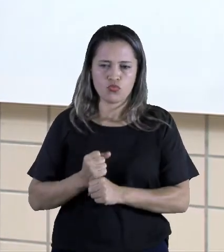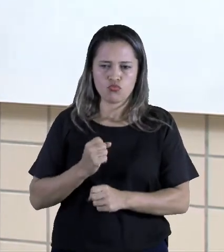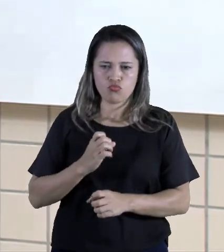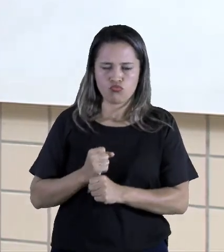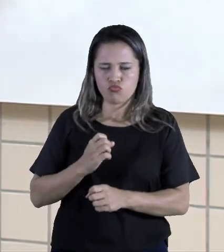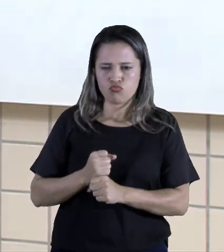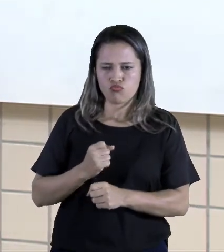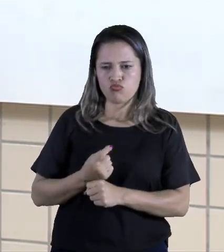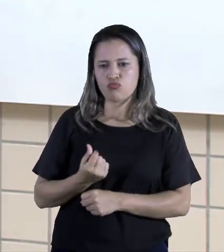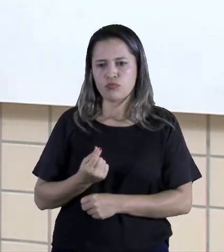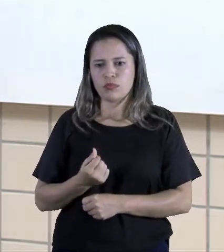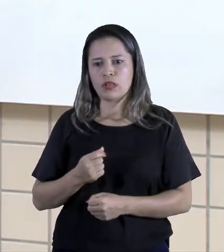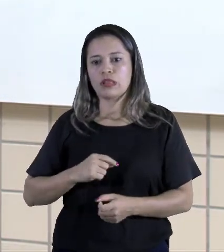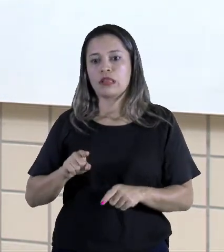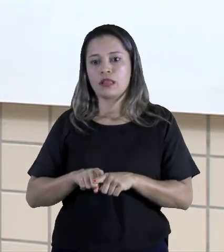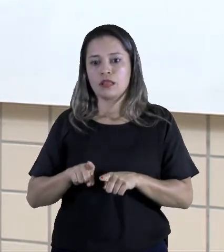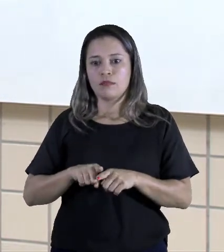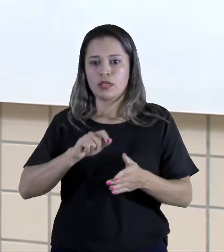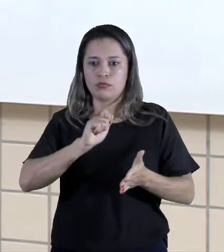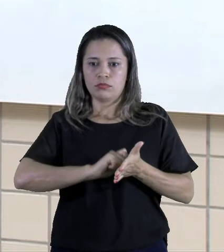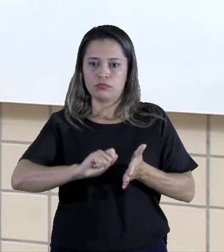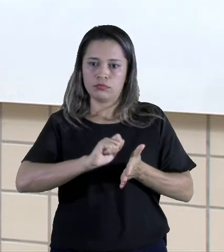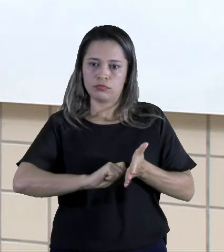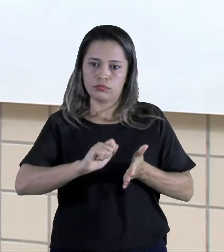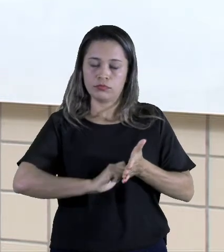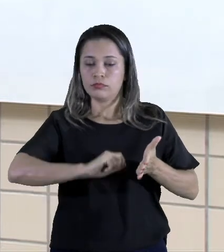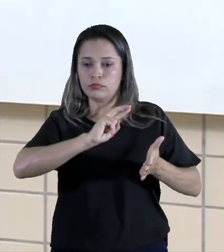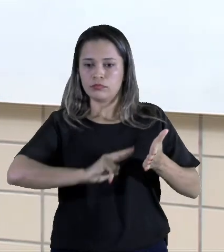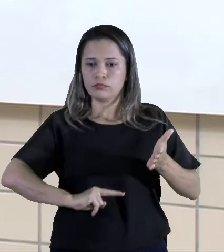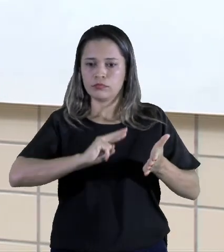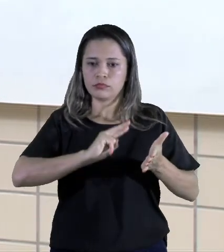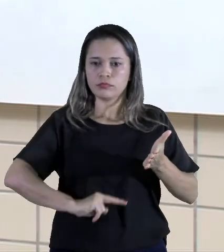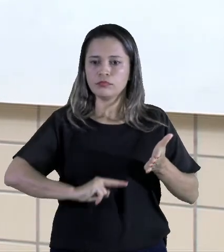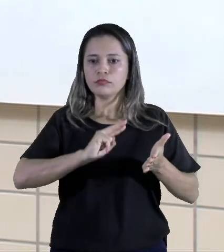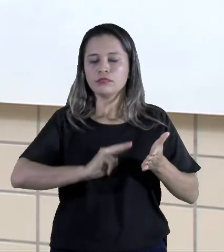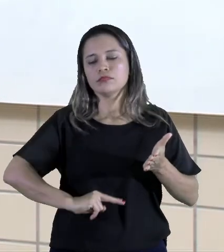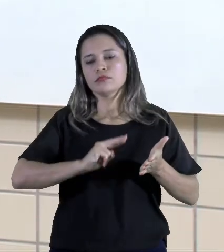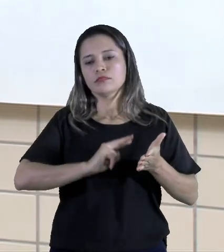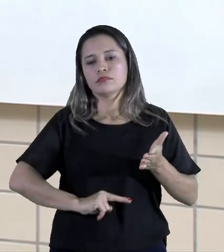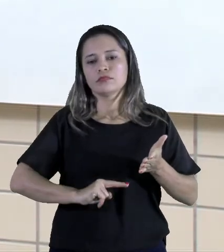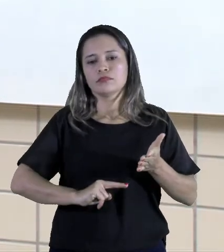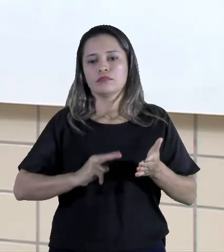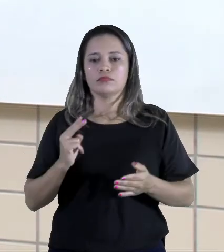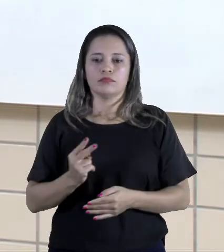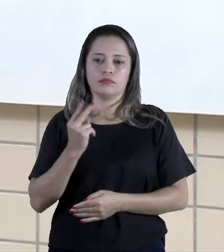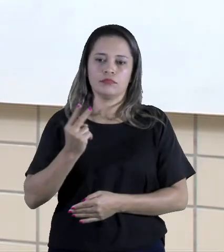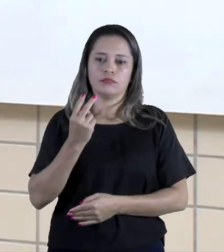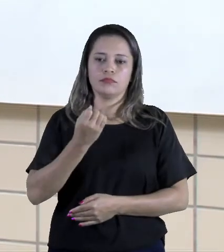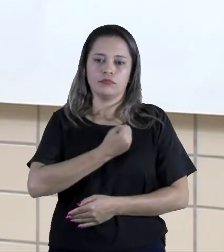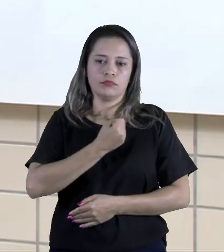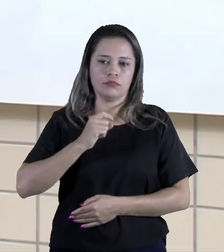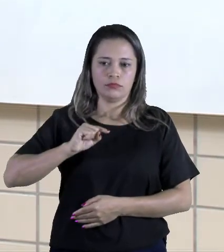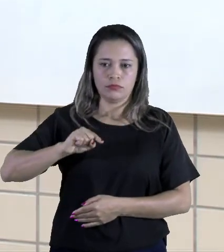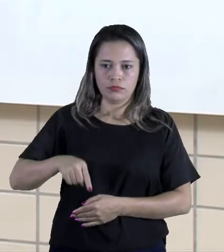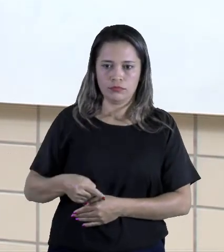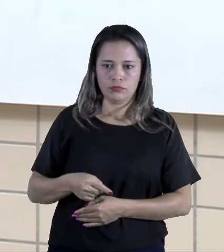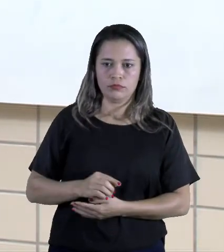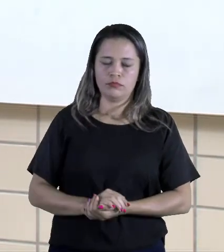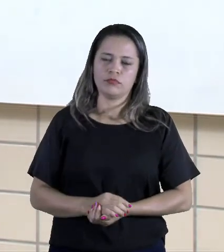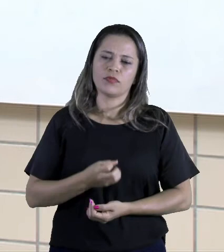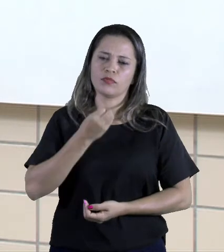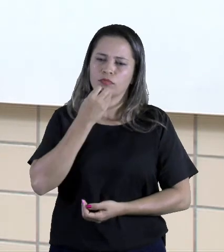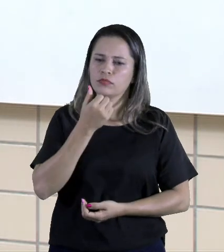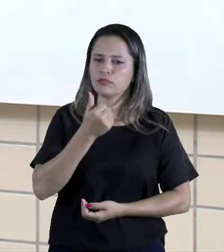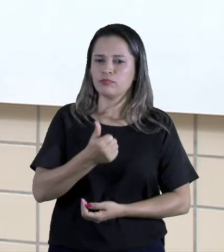dinheiro e fazer a escrita dele e fazer a leitura desse valor em números decimais. Foi